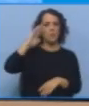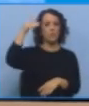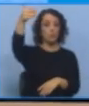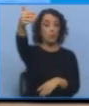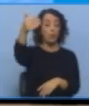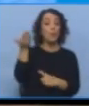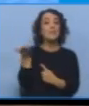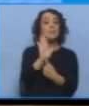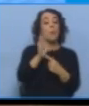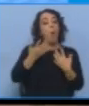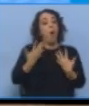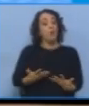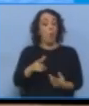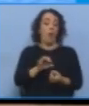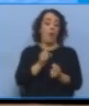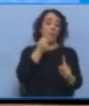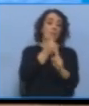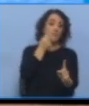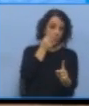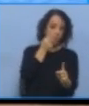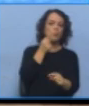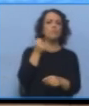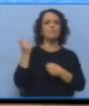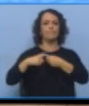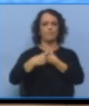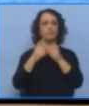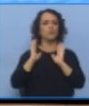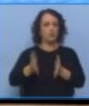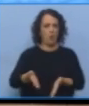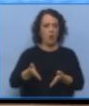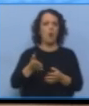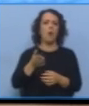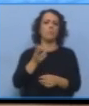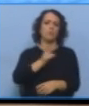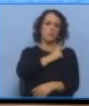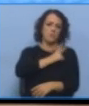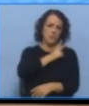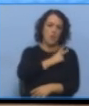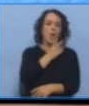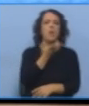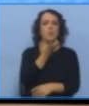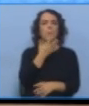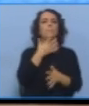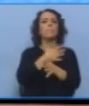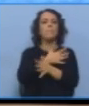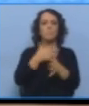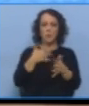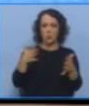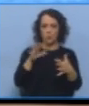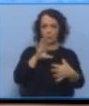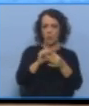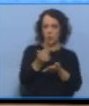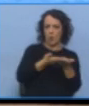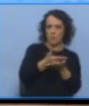um desafio que temos e, portanto, já temos parcerias com várias escolas de universidades, na maioria de